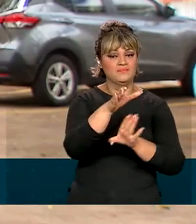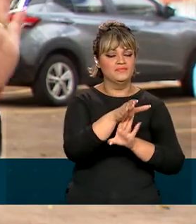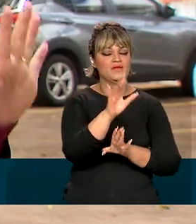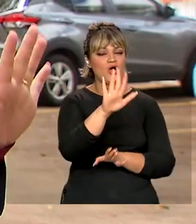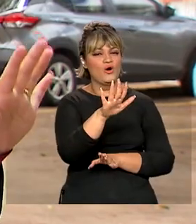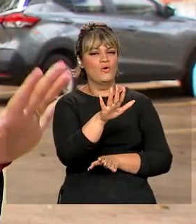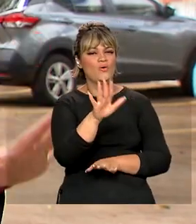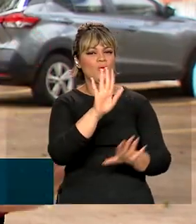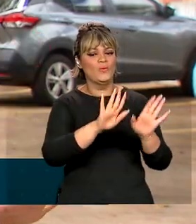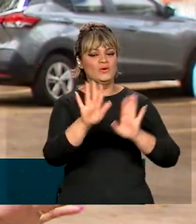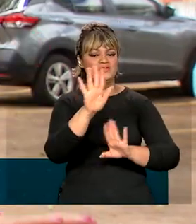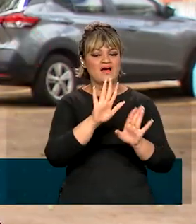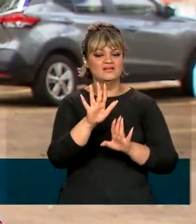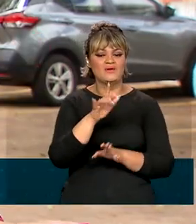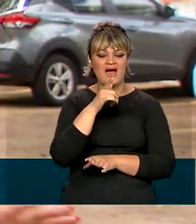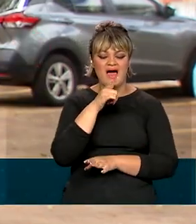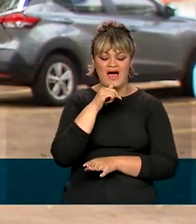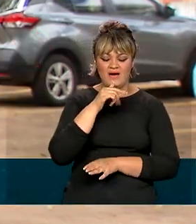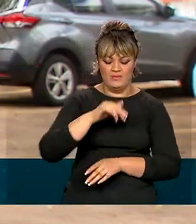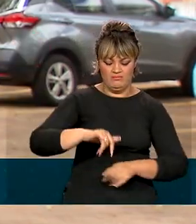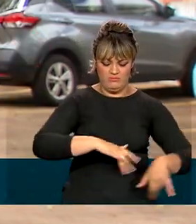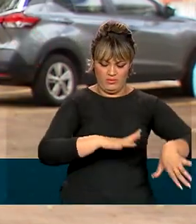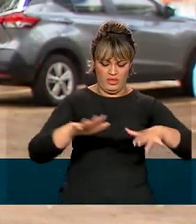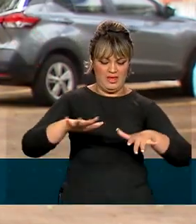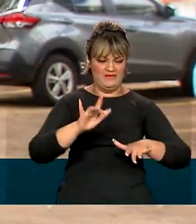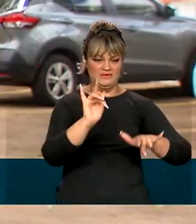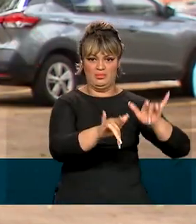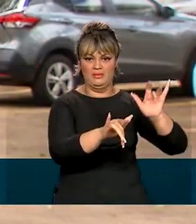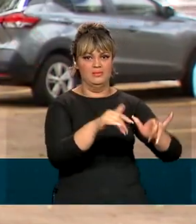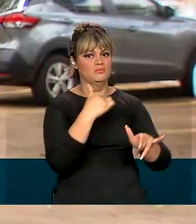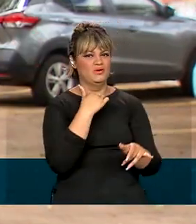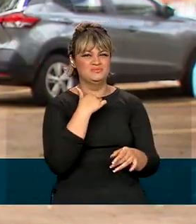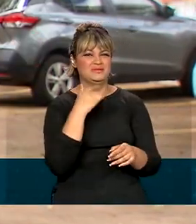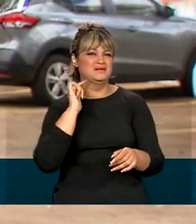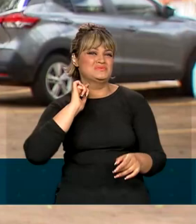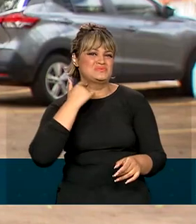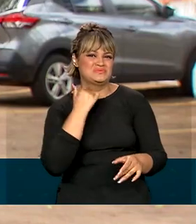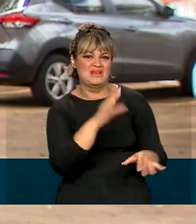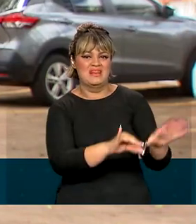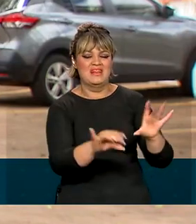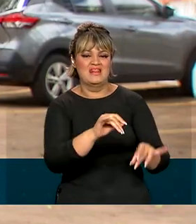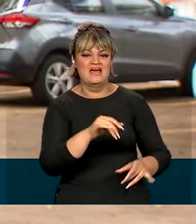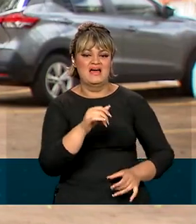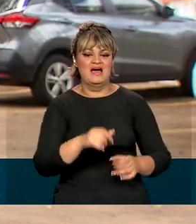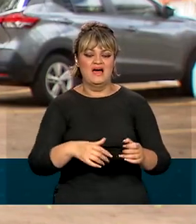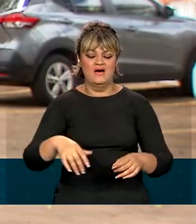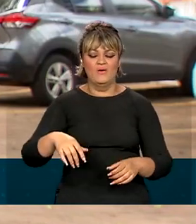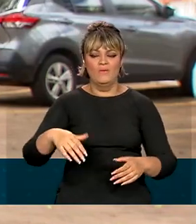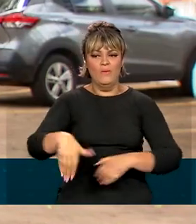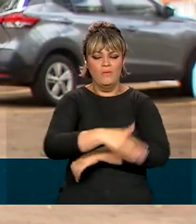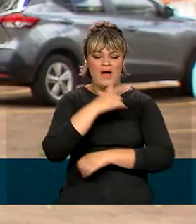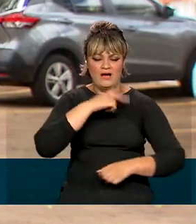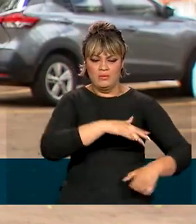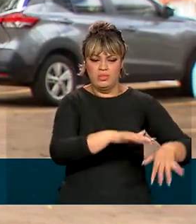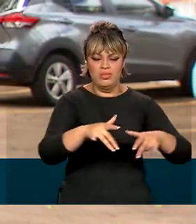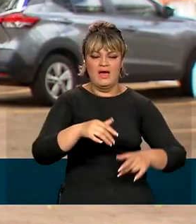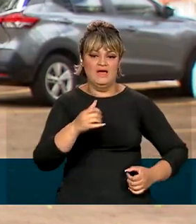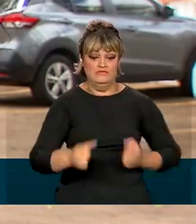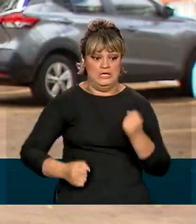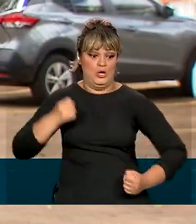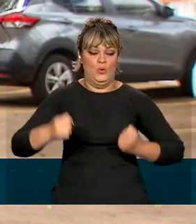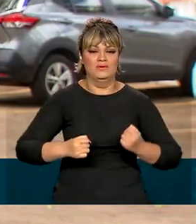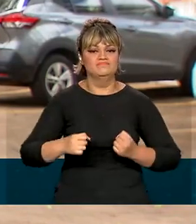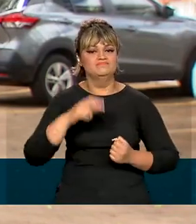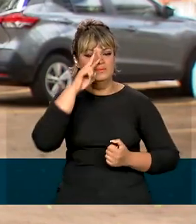exemplo, contato com a água de alagamentos, que pode estar contaminada. Nada de atravessar ruas alagadas, pois a força da